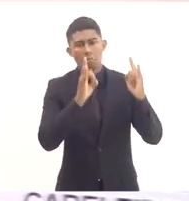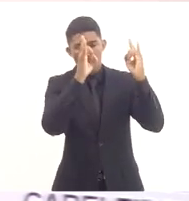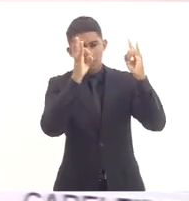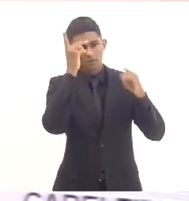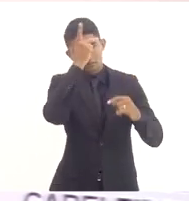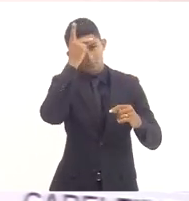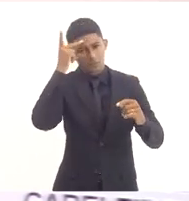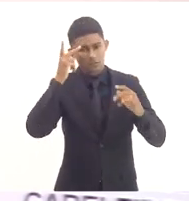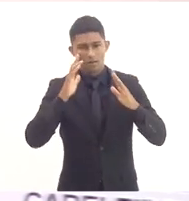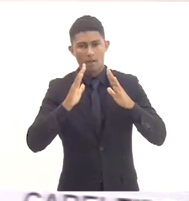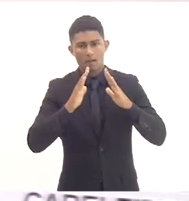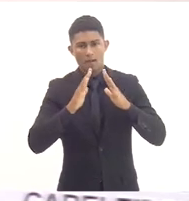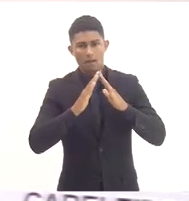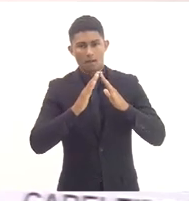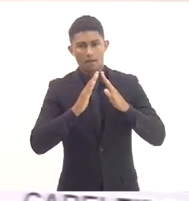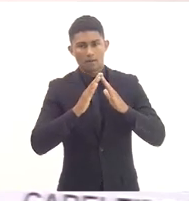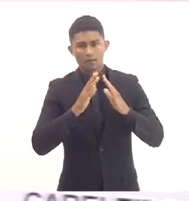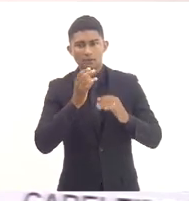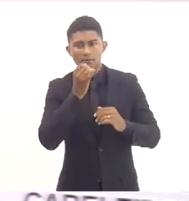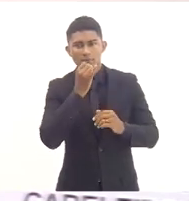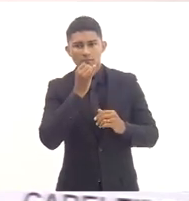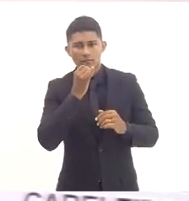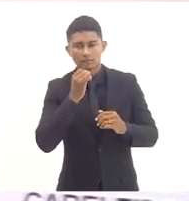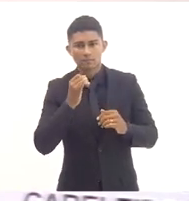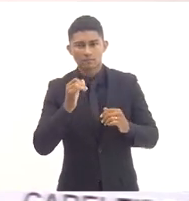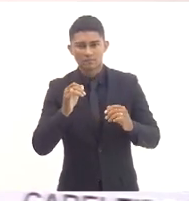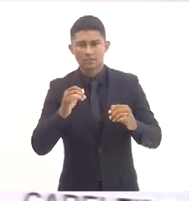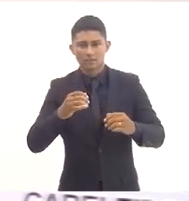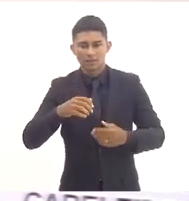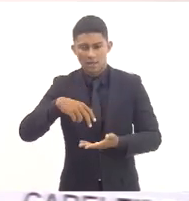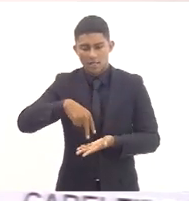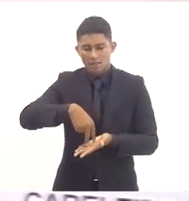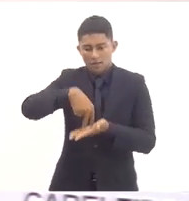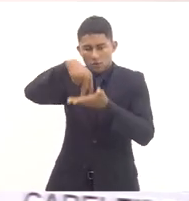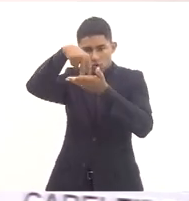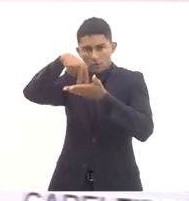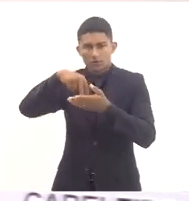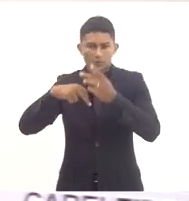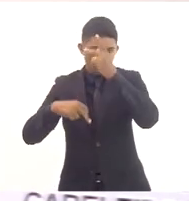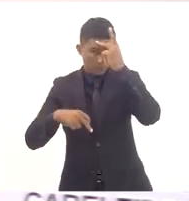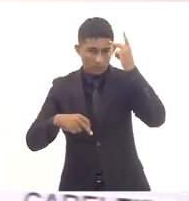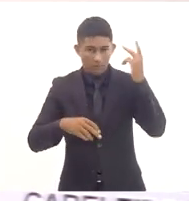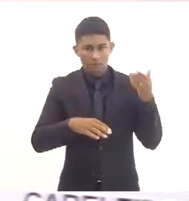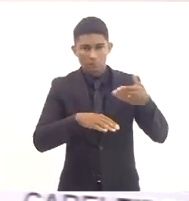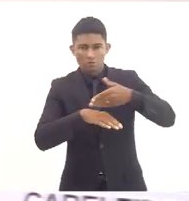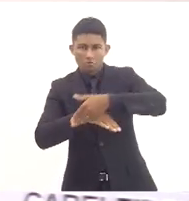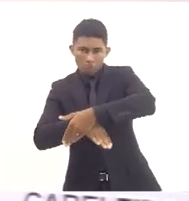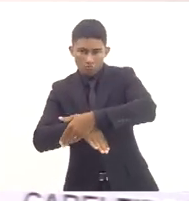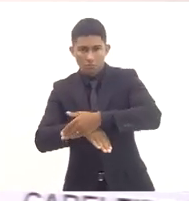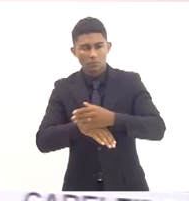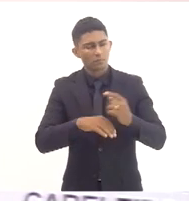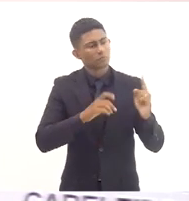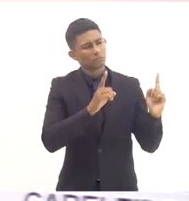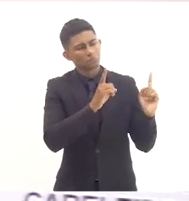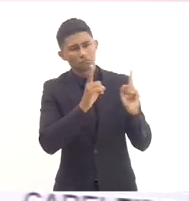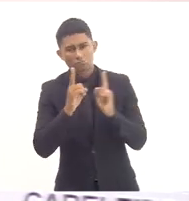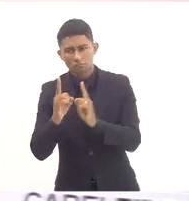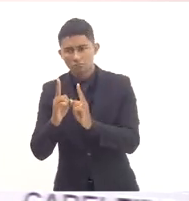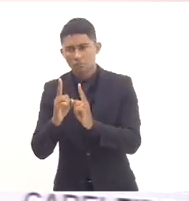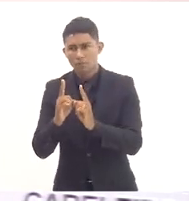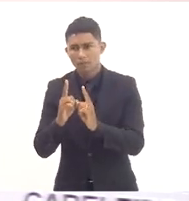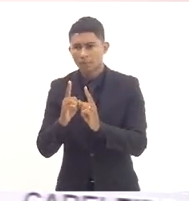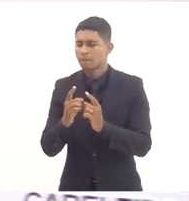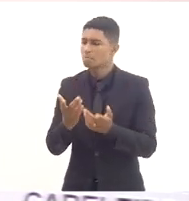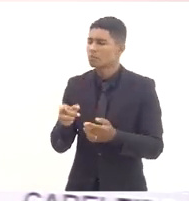vizinho ele entra no elevador ao meu lado e pergunta como que ele vai para o meu